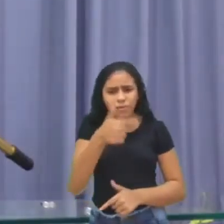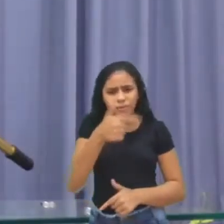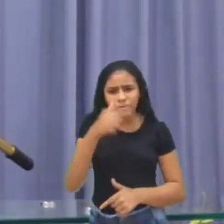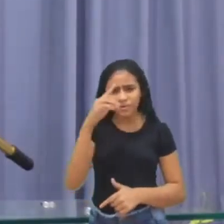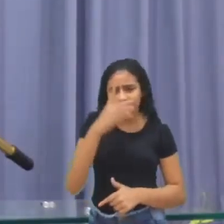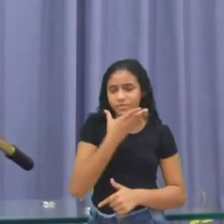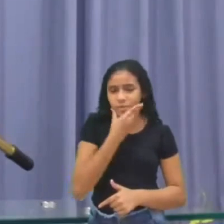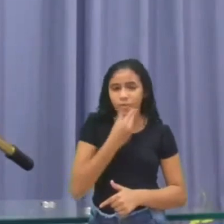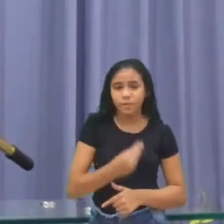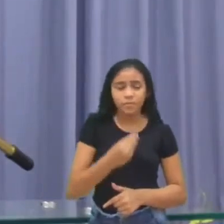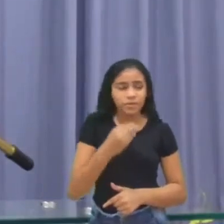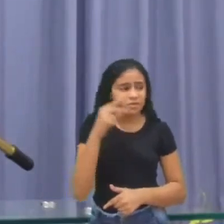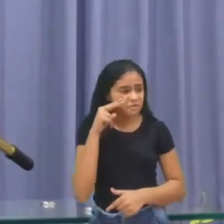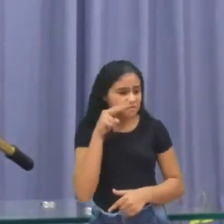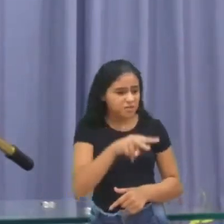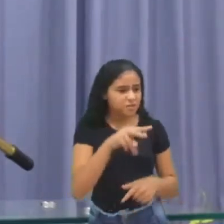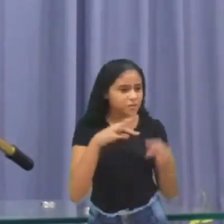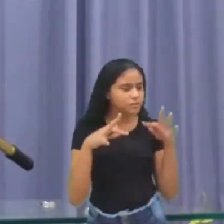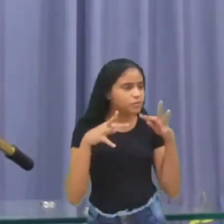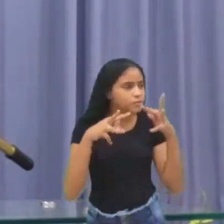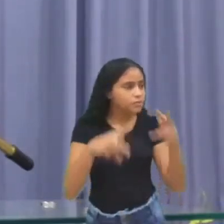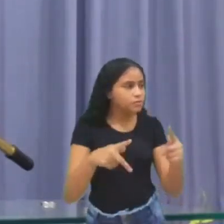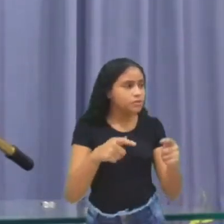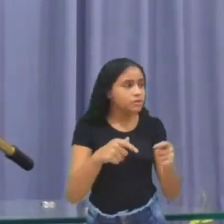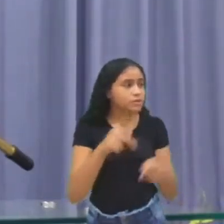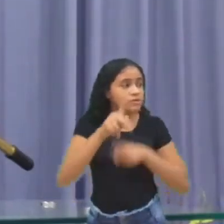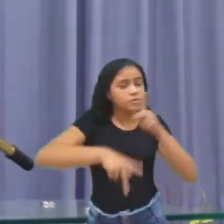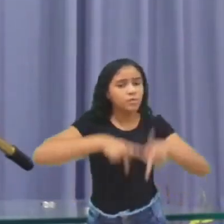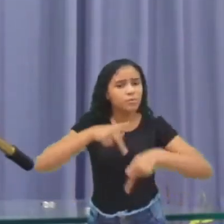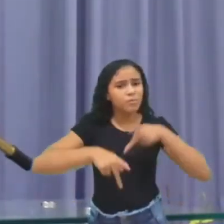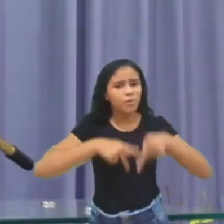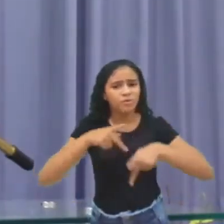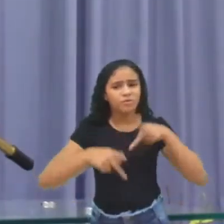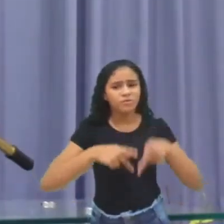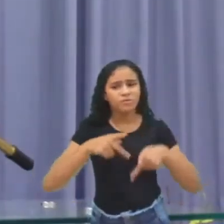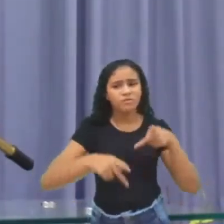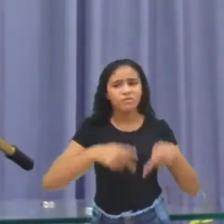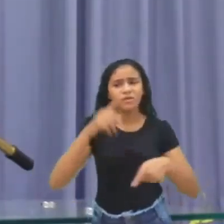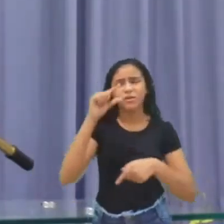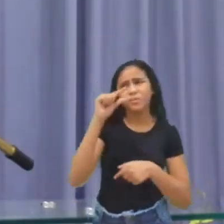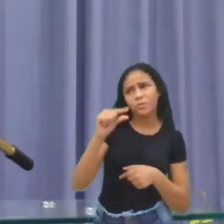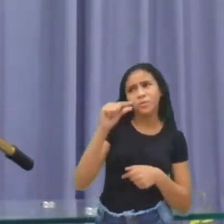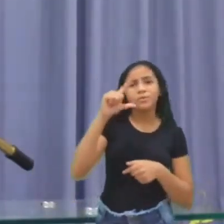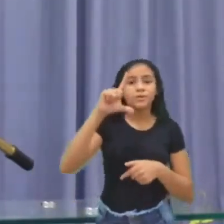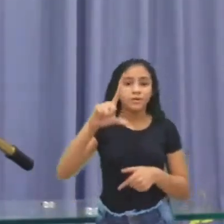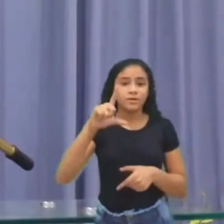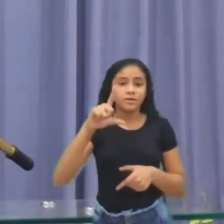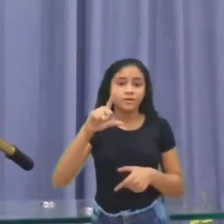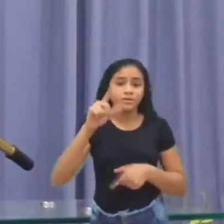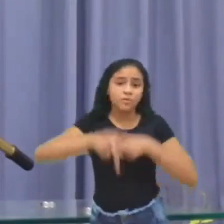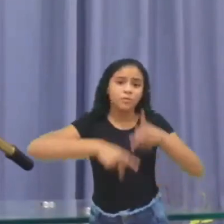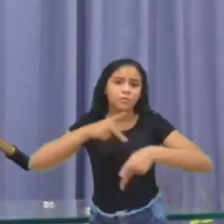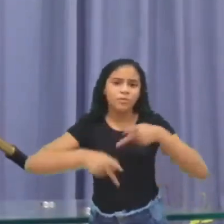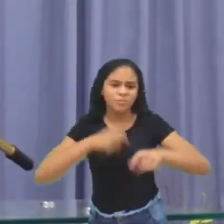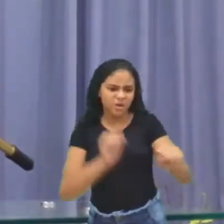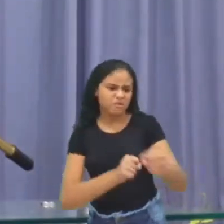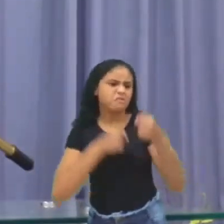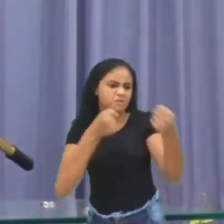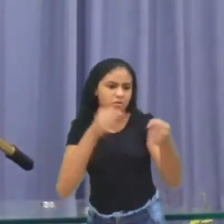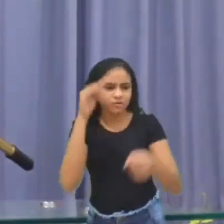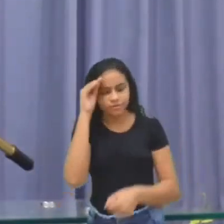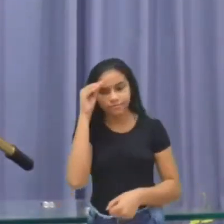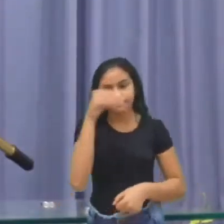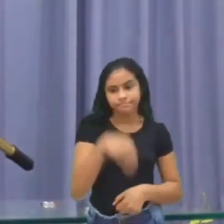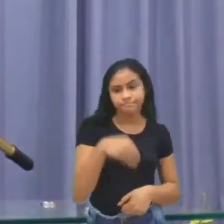eles vissem. Eles viram se o povo era muito ou era pouco. Eles viram se o povo era forte ou era fraco. Eles